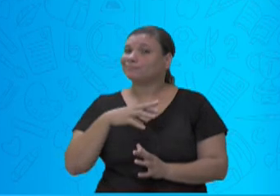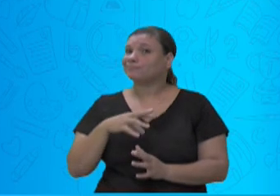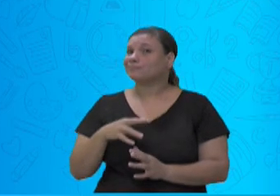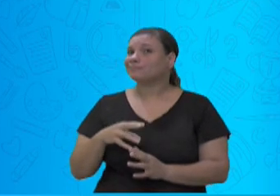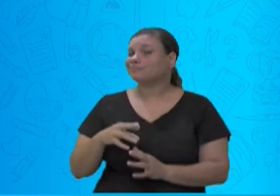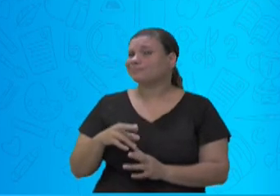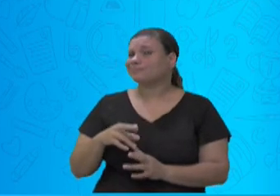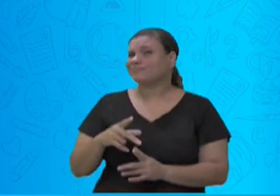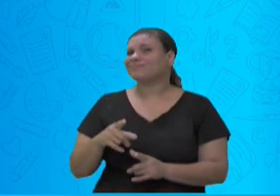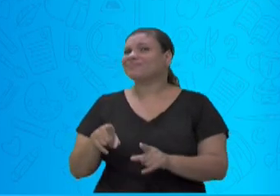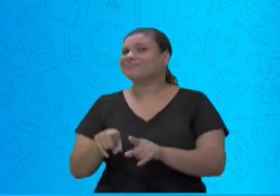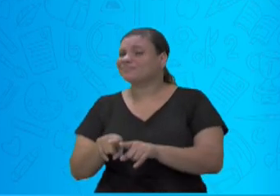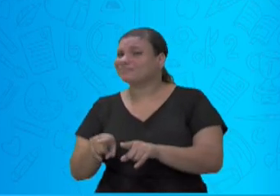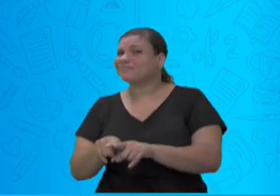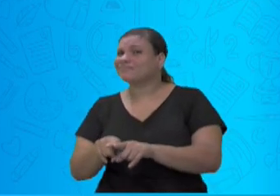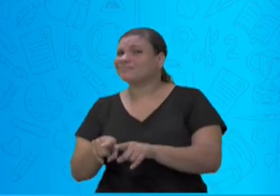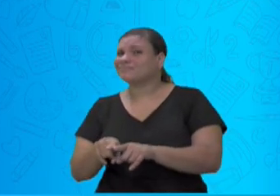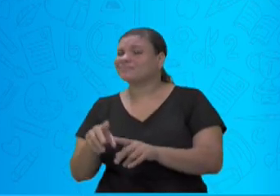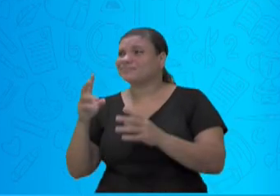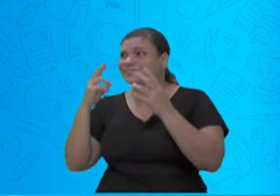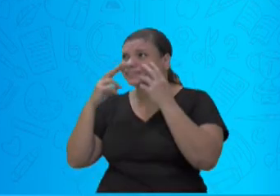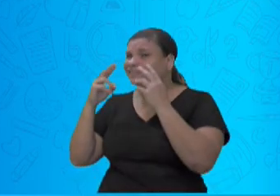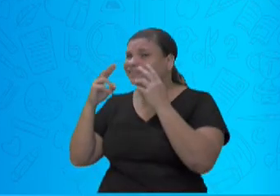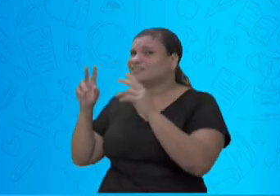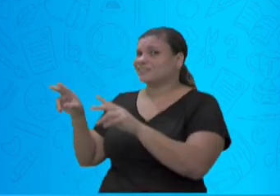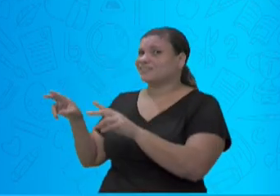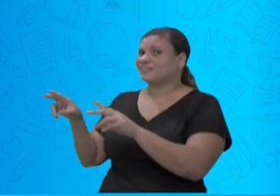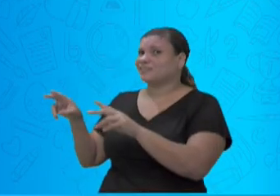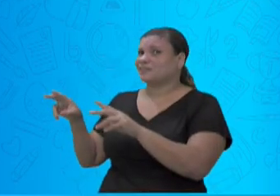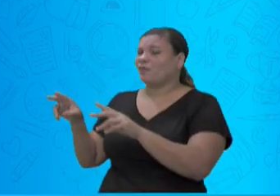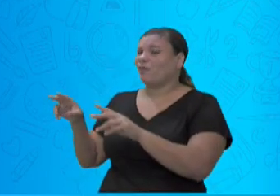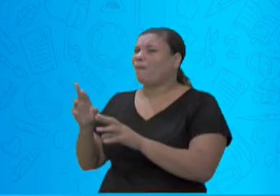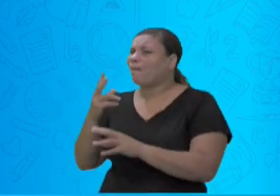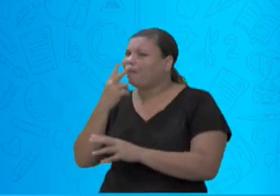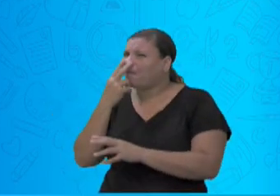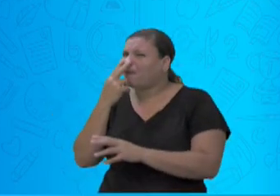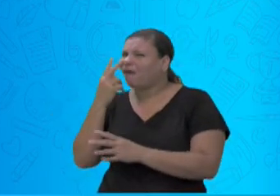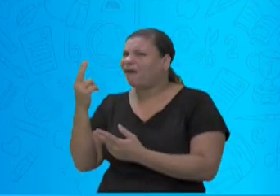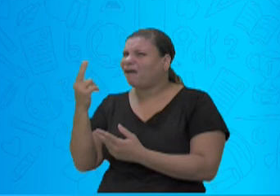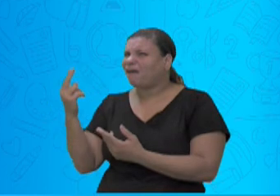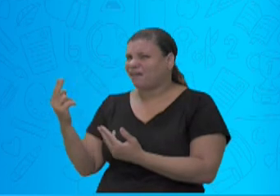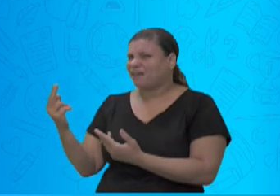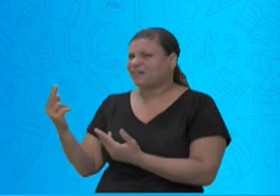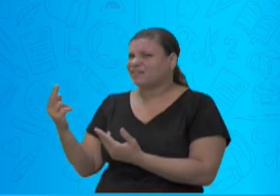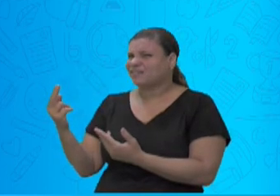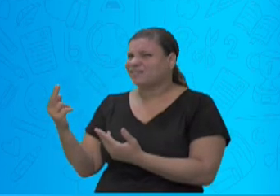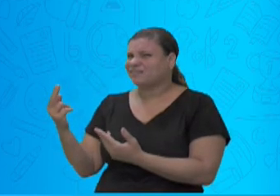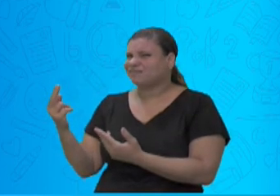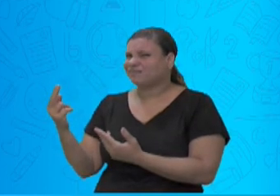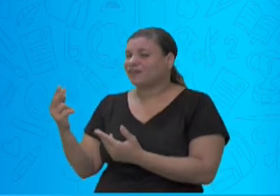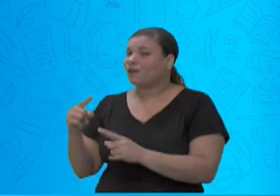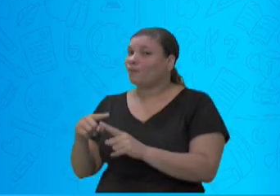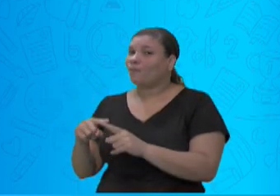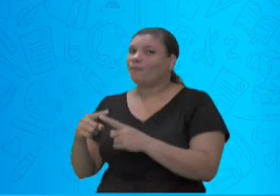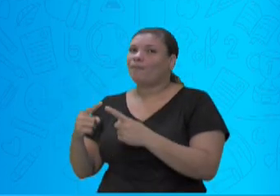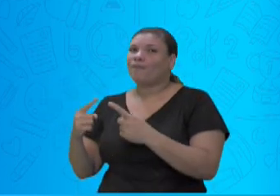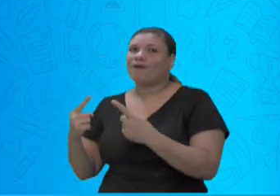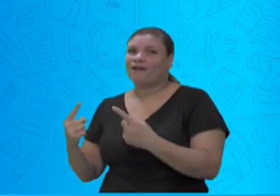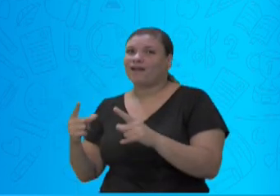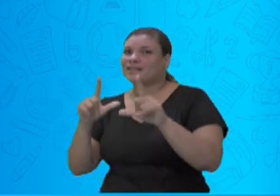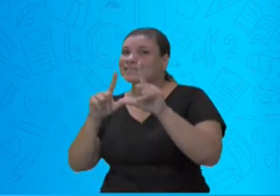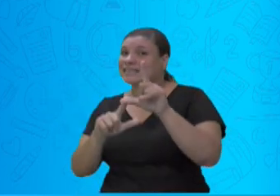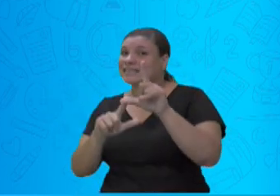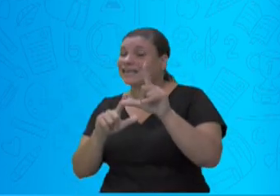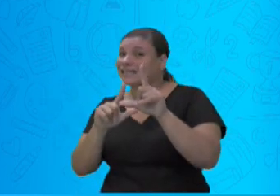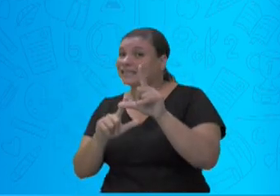Taxa, taxa. Observaram? A pronúncia, o som, não teve diferença. Ah, mas